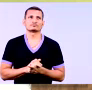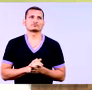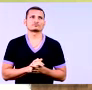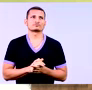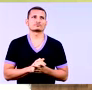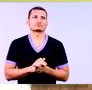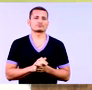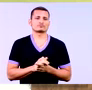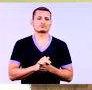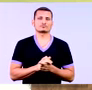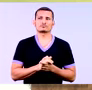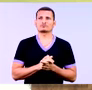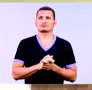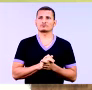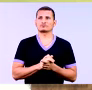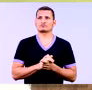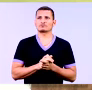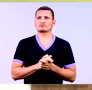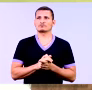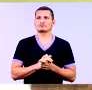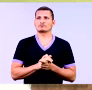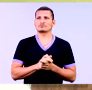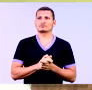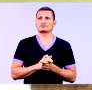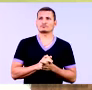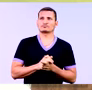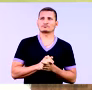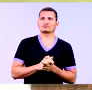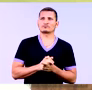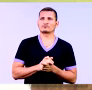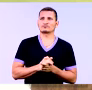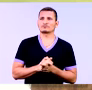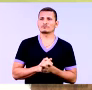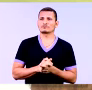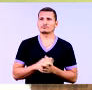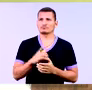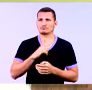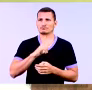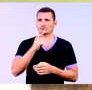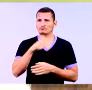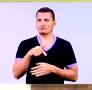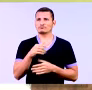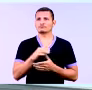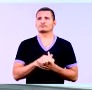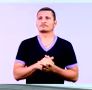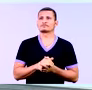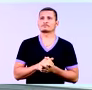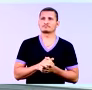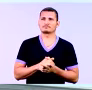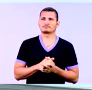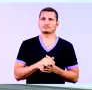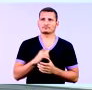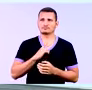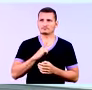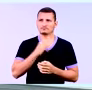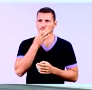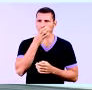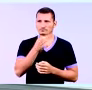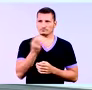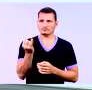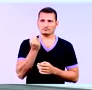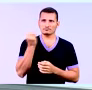compromissada. Seriam só esses casos, professor. Tem mais algum comentário? Sim, professora. Tem um comentário importante a